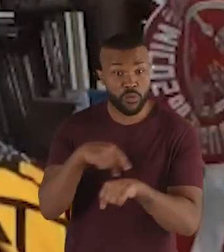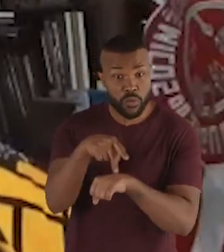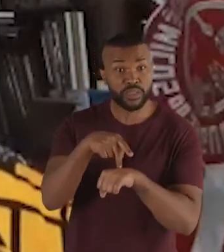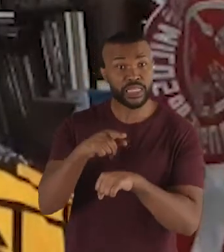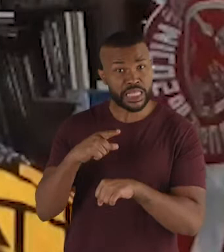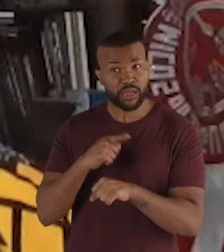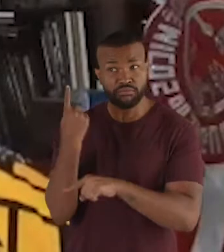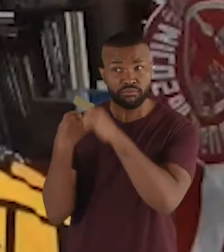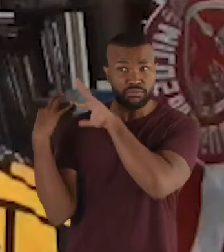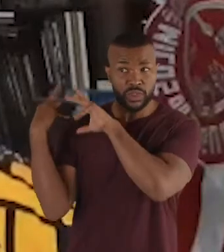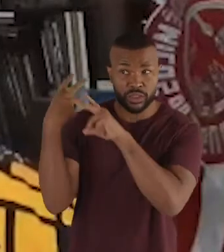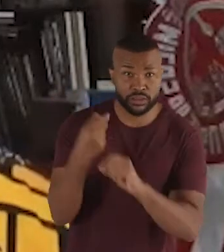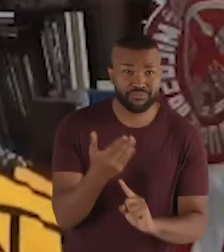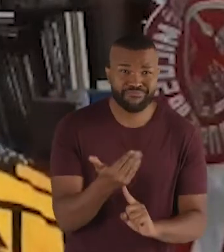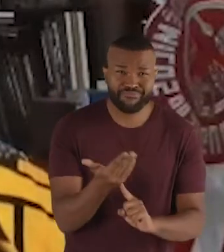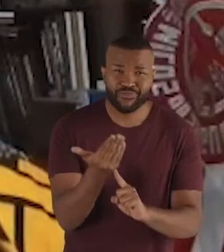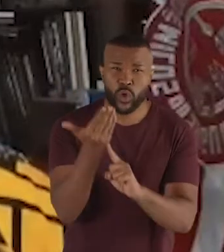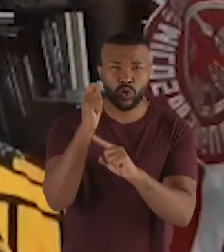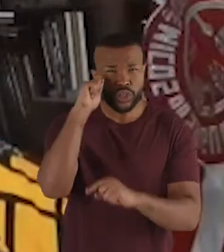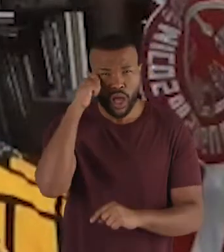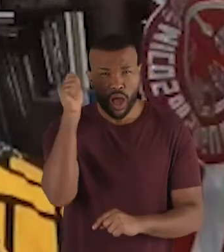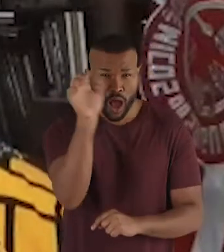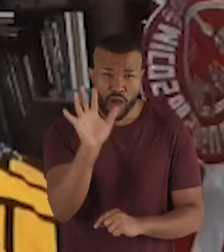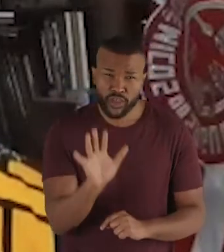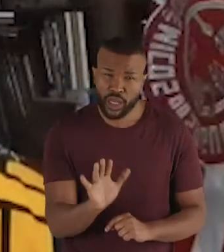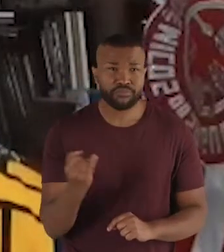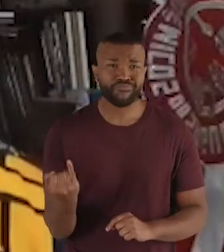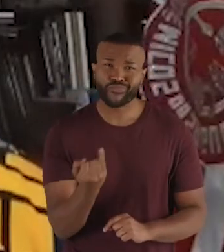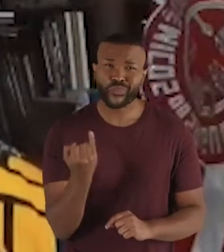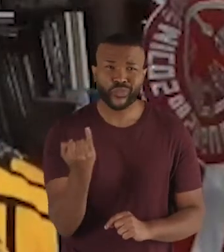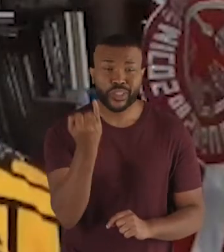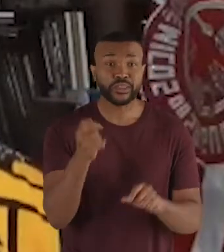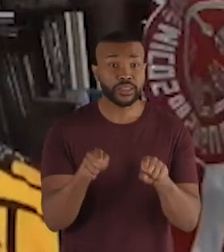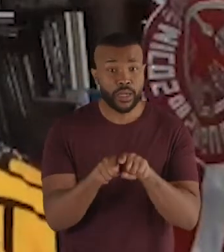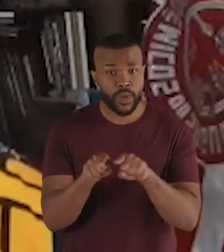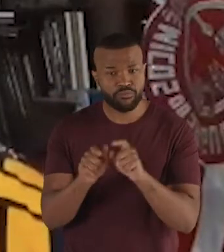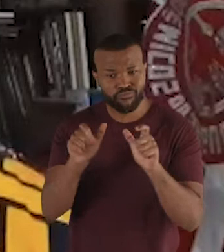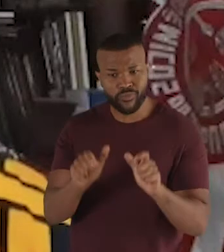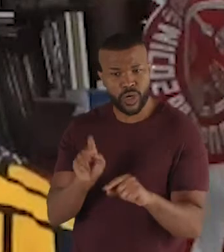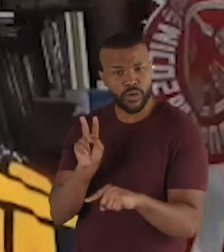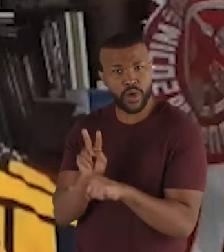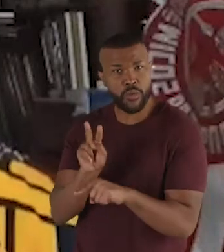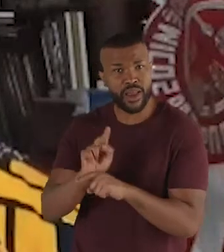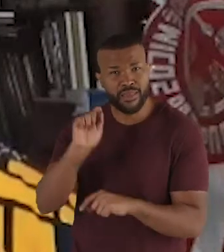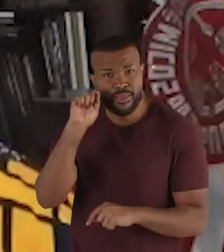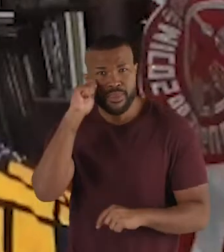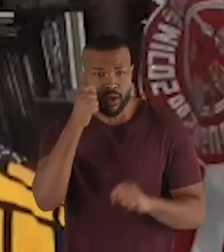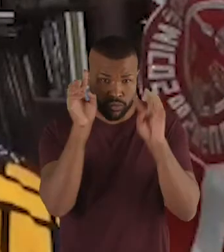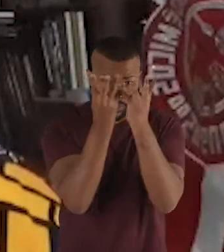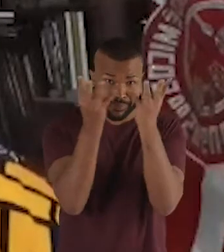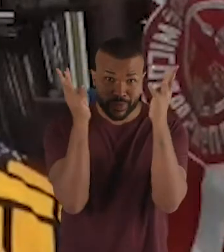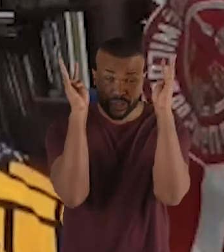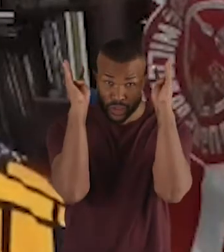que temos uma herança tecnológica africana muito rica, uma preservação de ambiente de negros